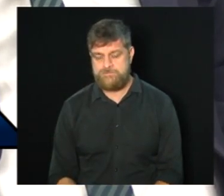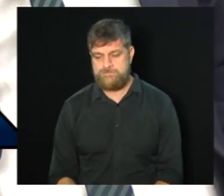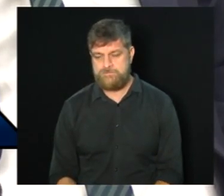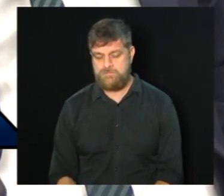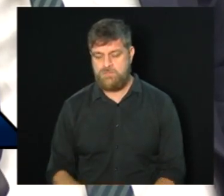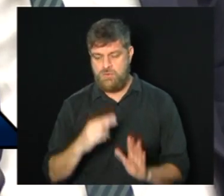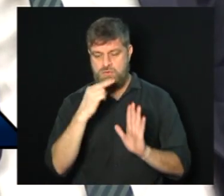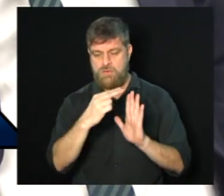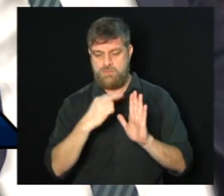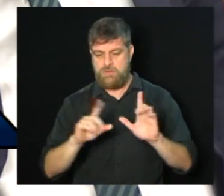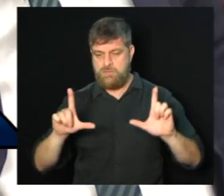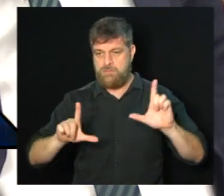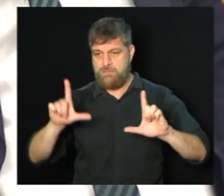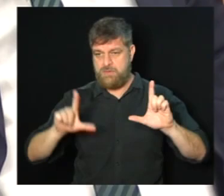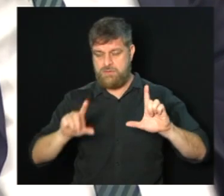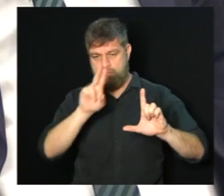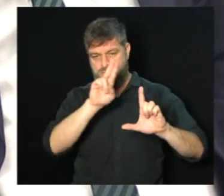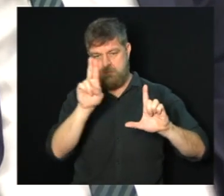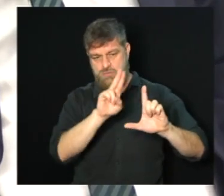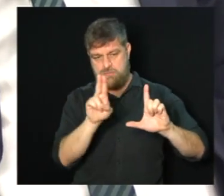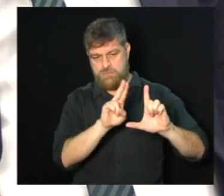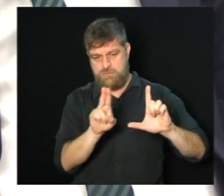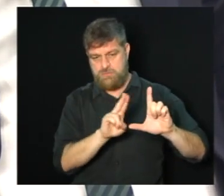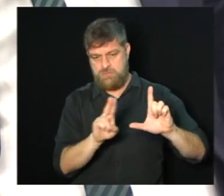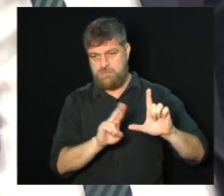suas presenças no painel eletrônico.